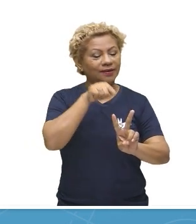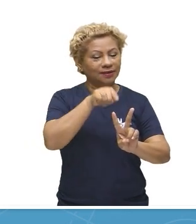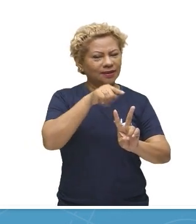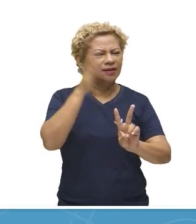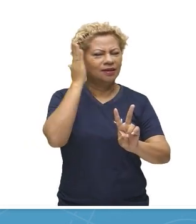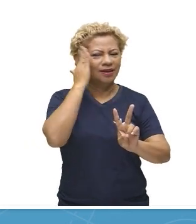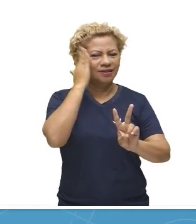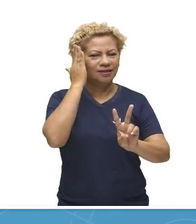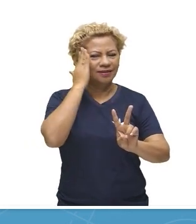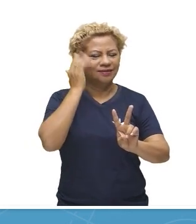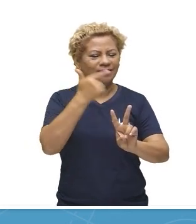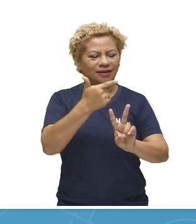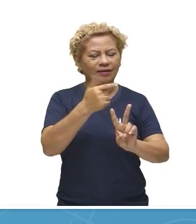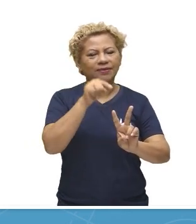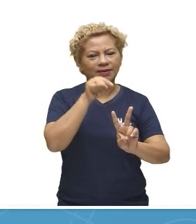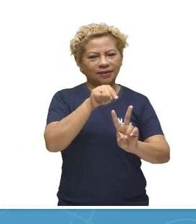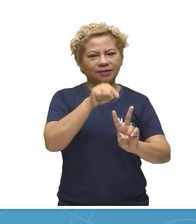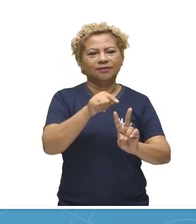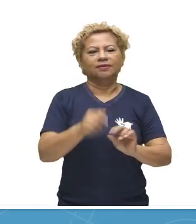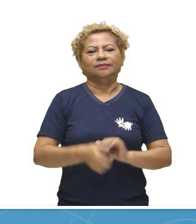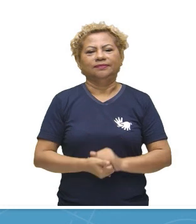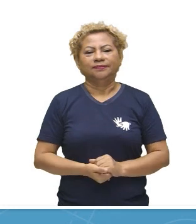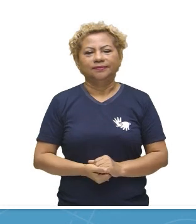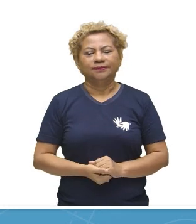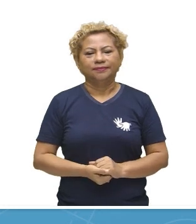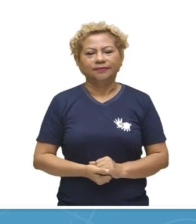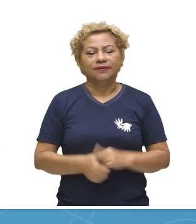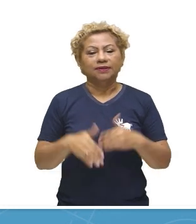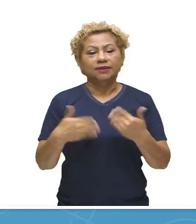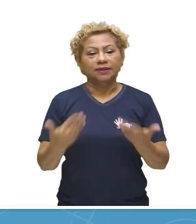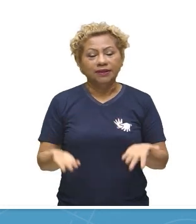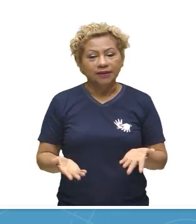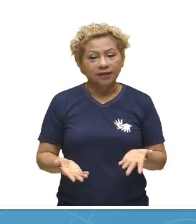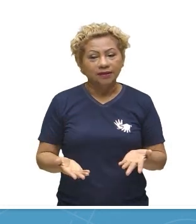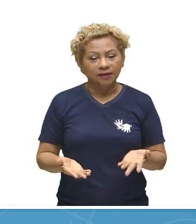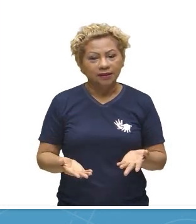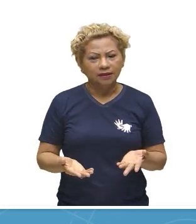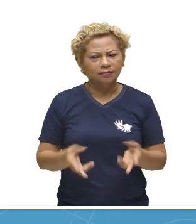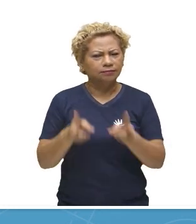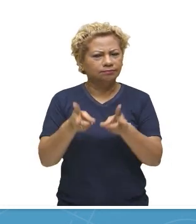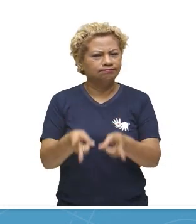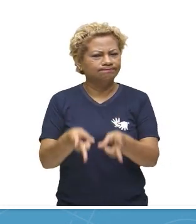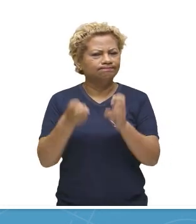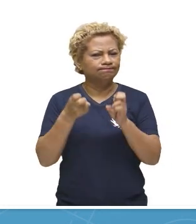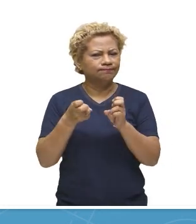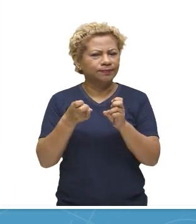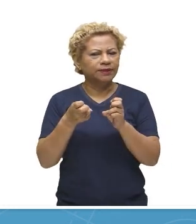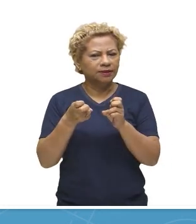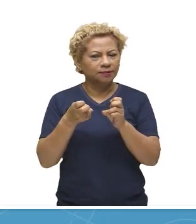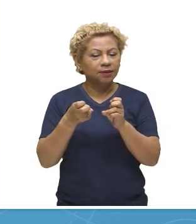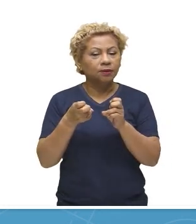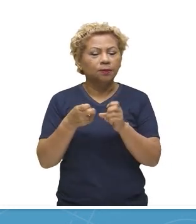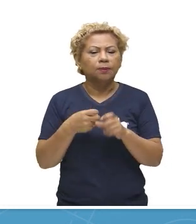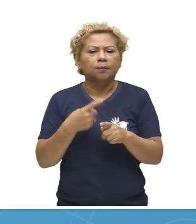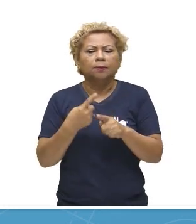sabe que é 2. Então, veja que raiz quadrada de 25 é 5, mas por quê?